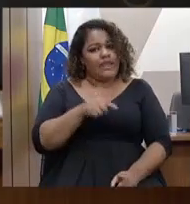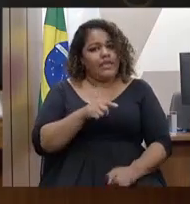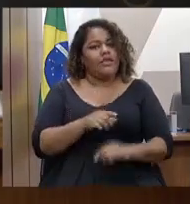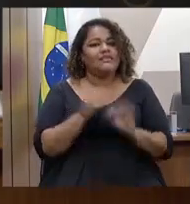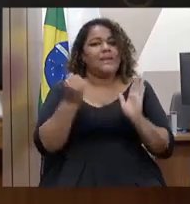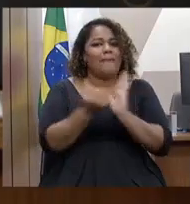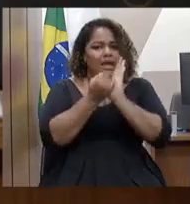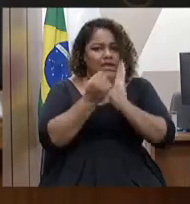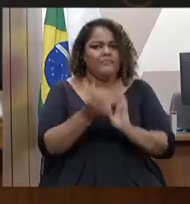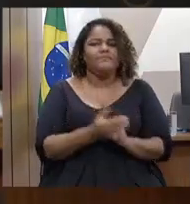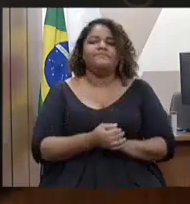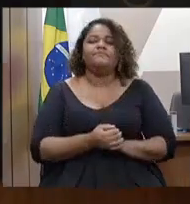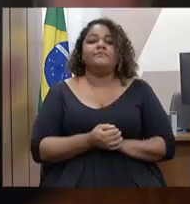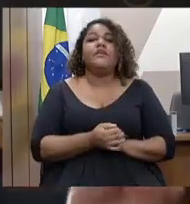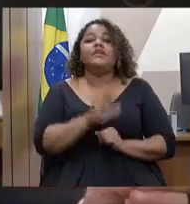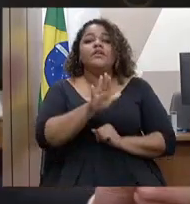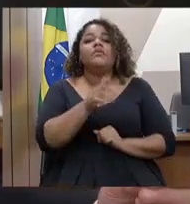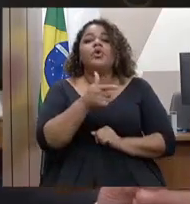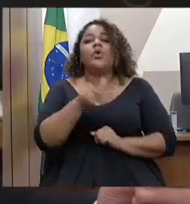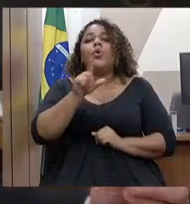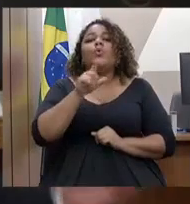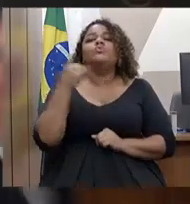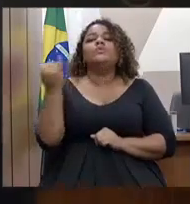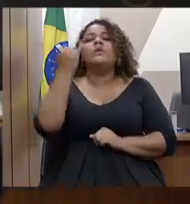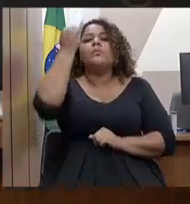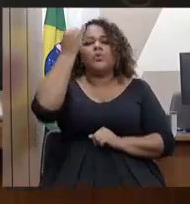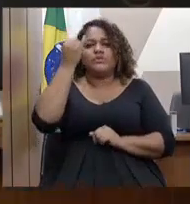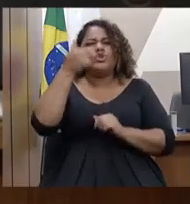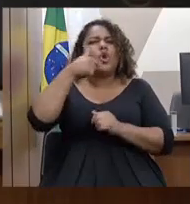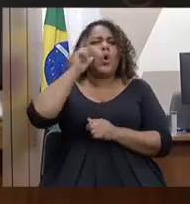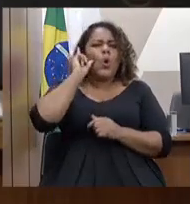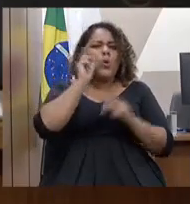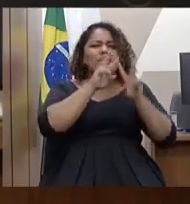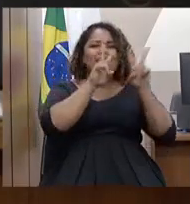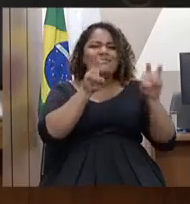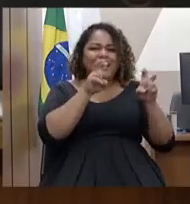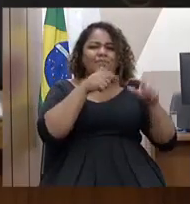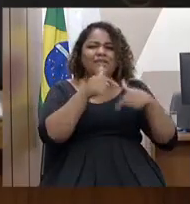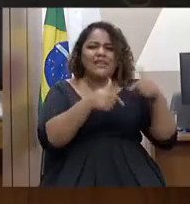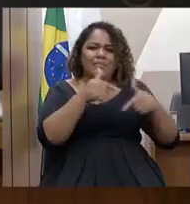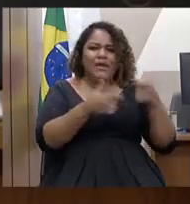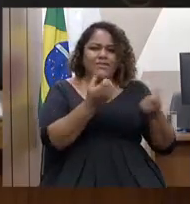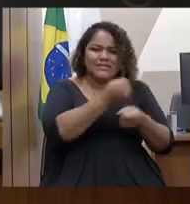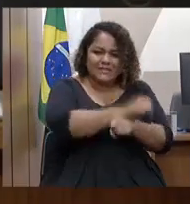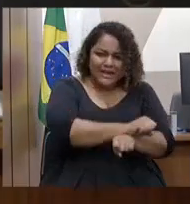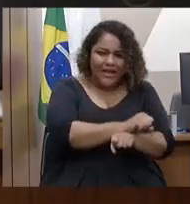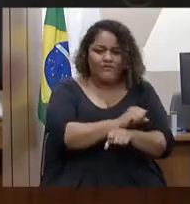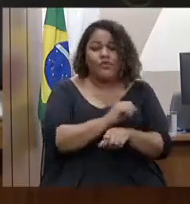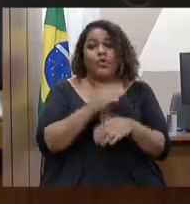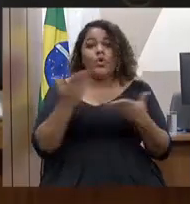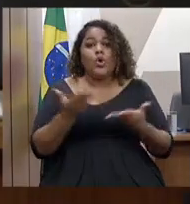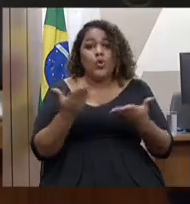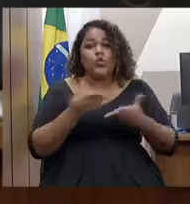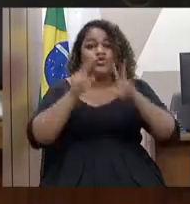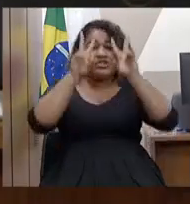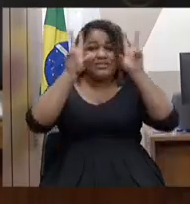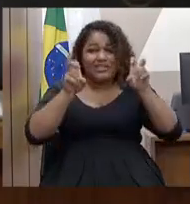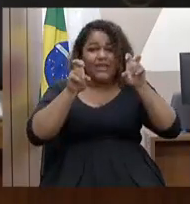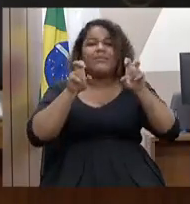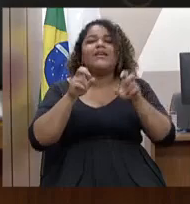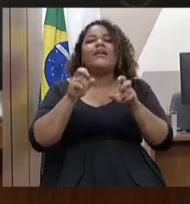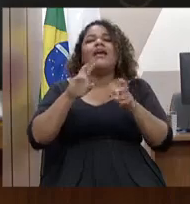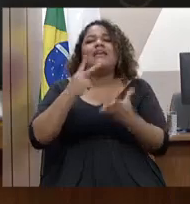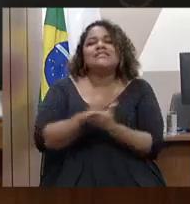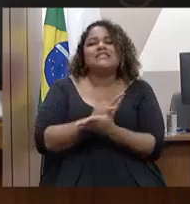todo esse debate ontem foi essa questão de trabalho escravo hoje é sobre acidente de trabalho o que nós estamos falando é da dignidade